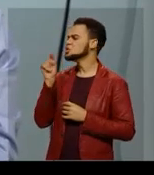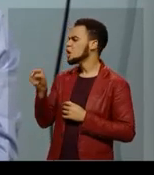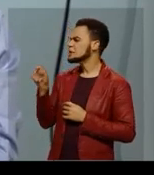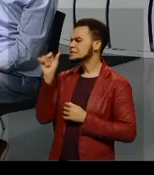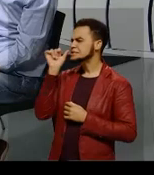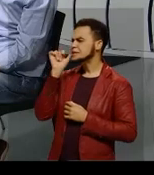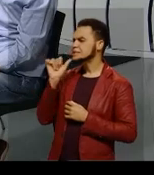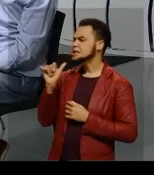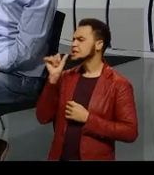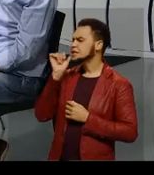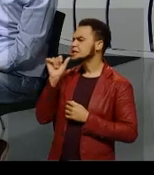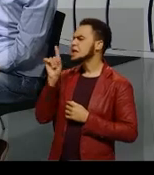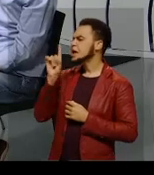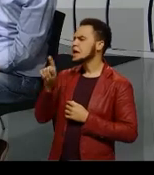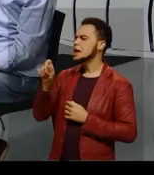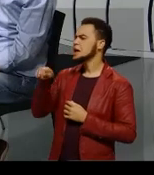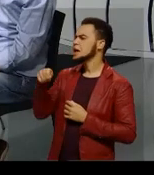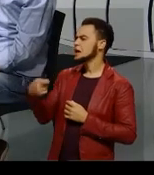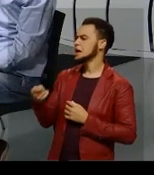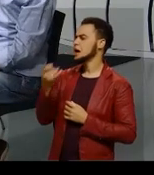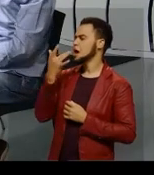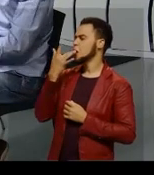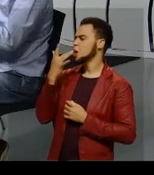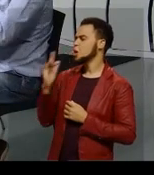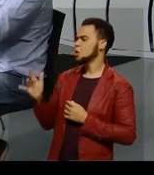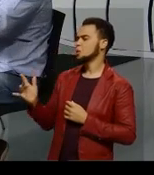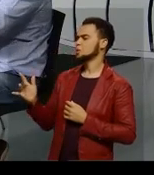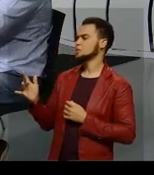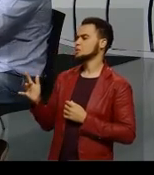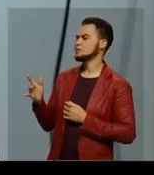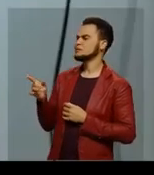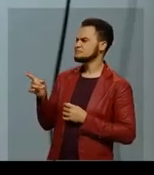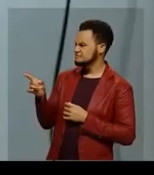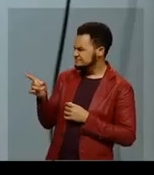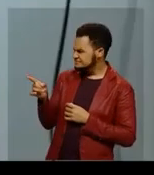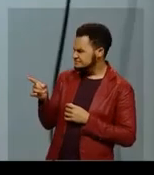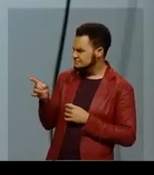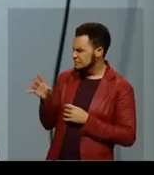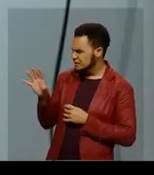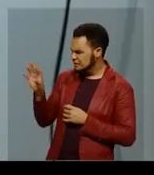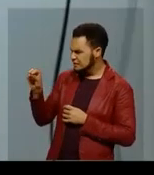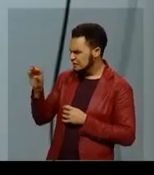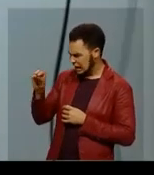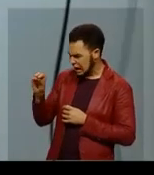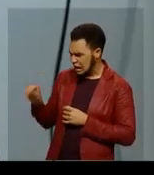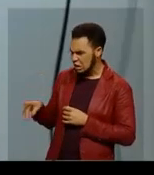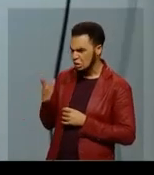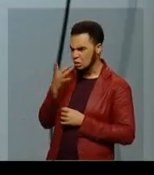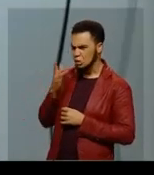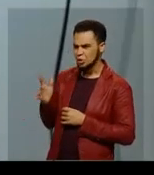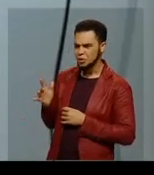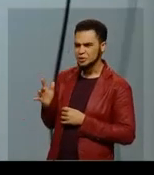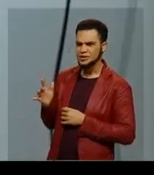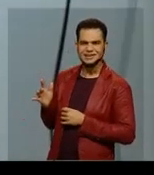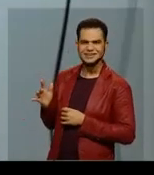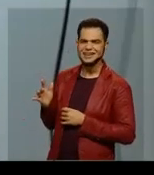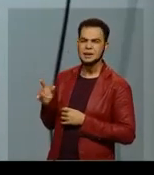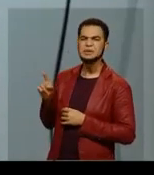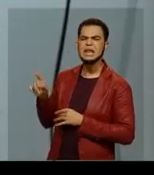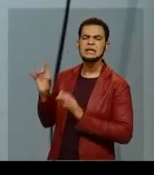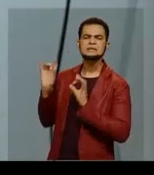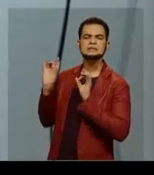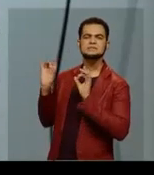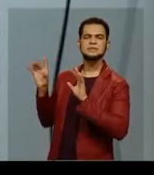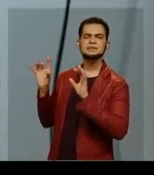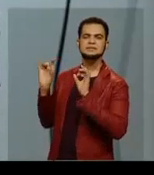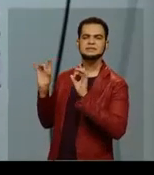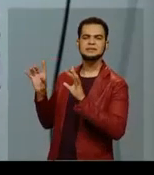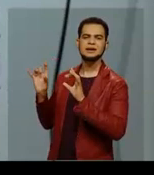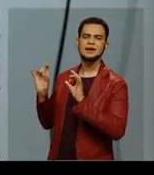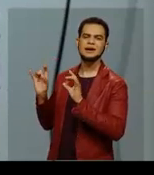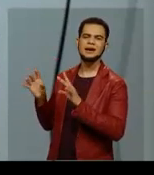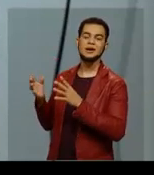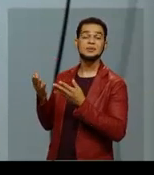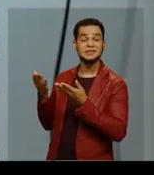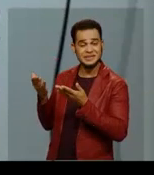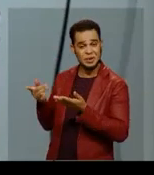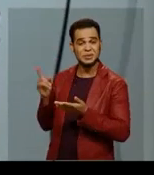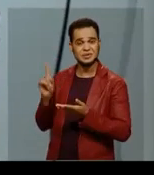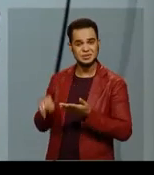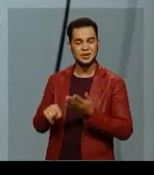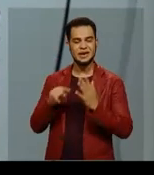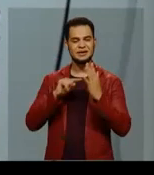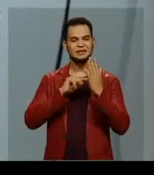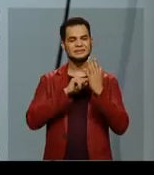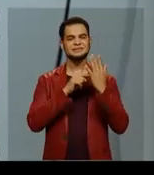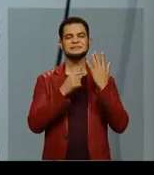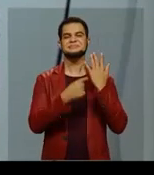é uma linguagem. Então eu acho assim, pegar esse livro que eu peguei aqui com não sei quantos gêneros textuais,